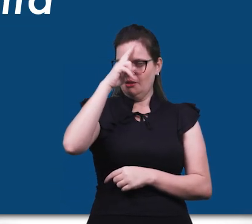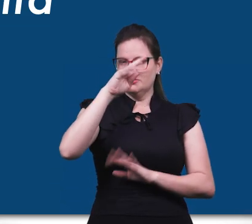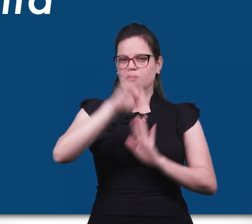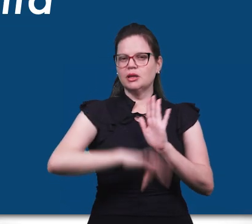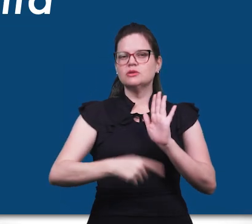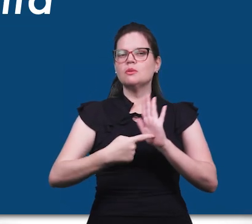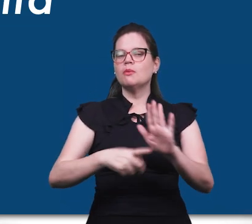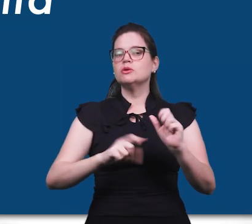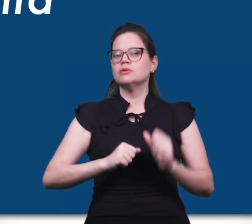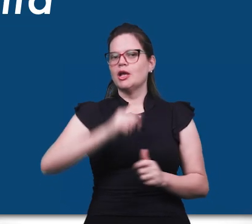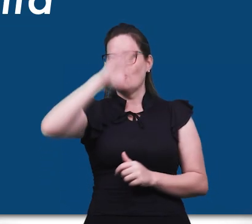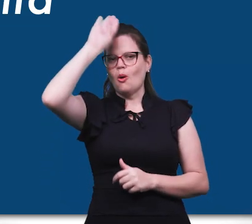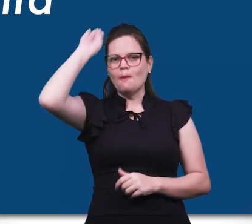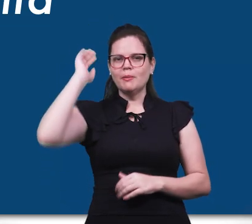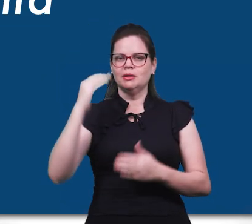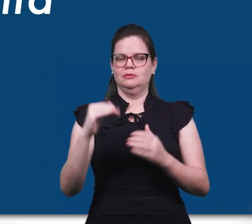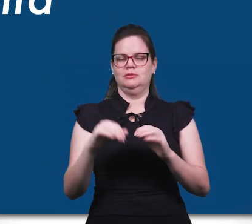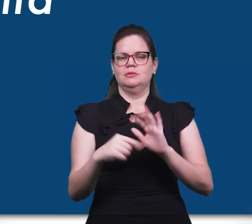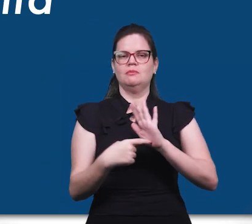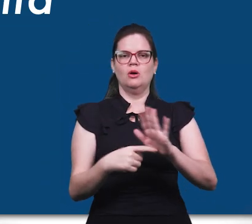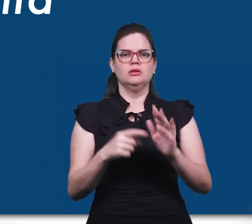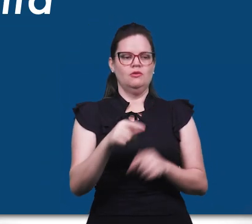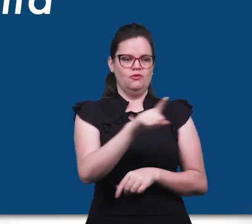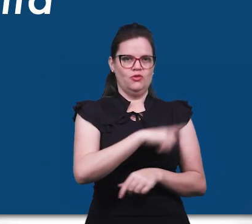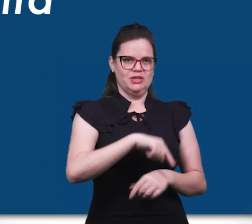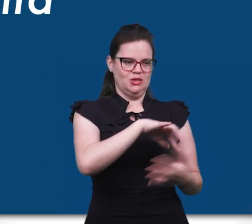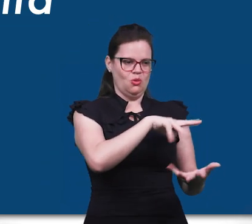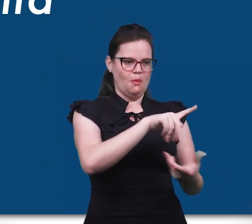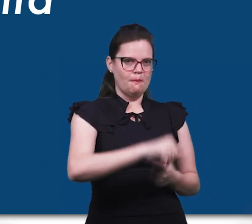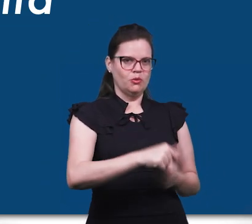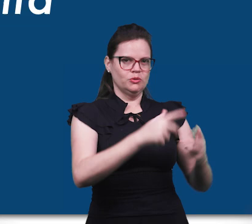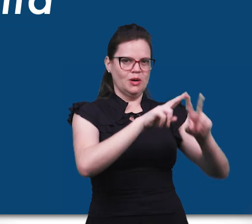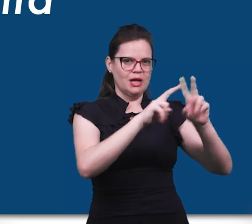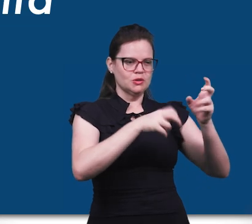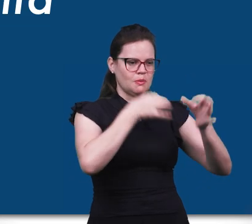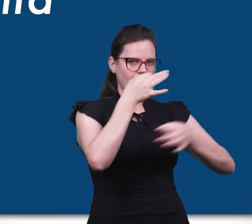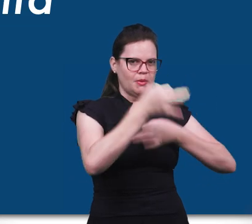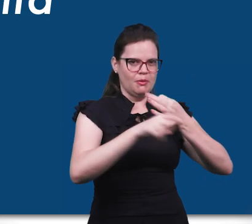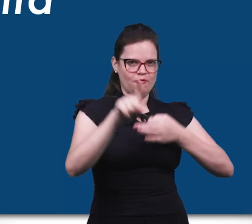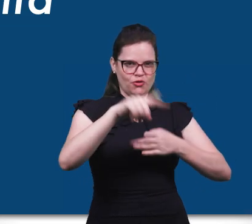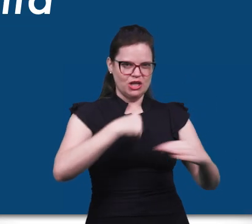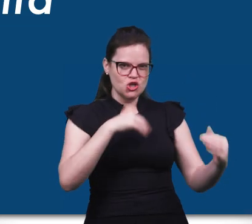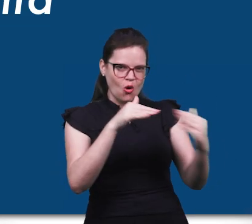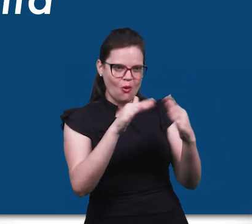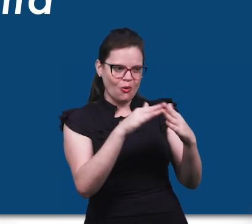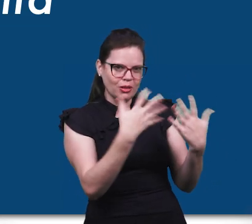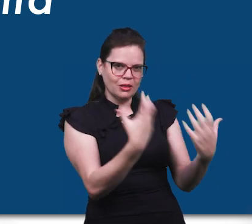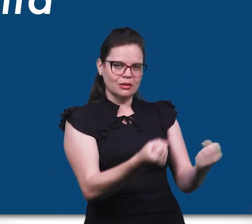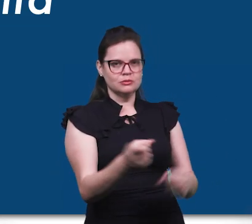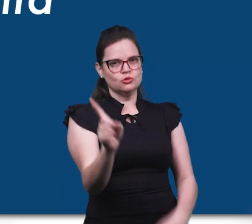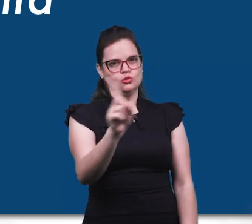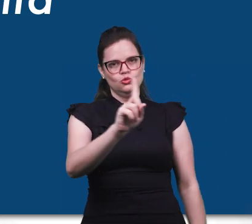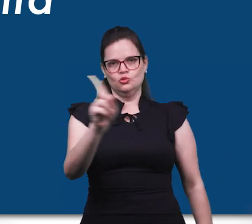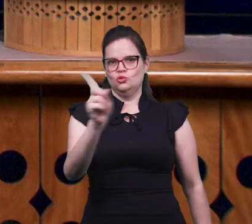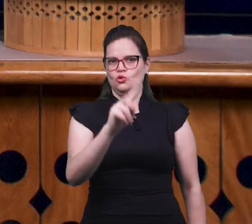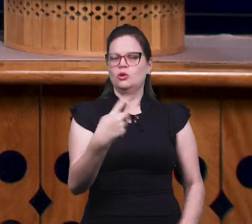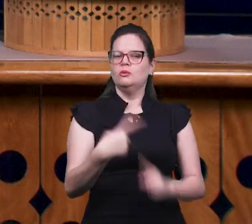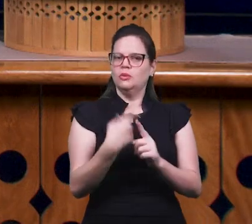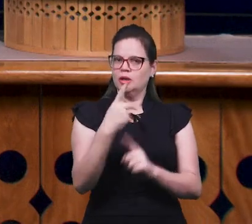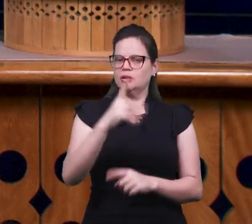Você não pode entrar na forma do mundo sem lutar contra isso. Você foi chamado para uma batalha espiritual mesmo, uma batalha de fé.